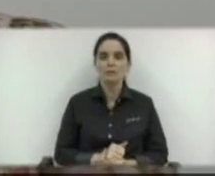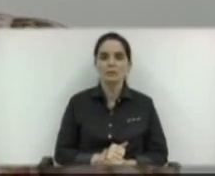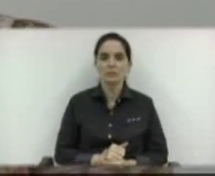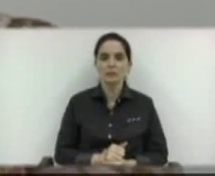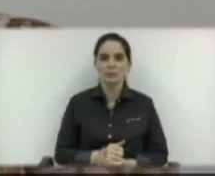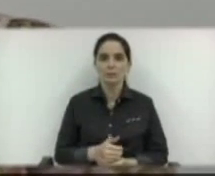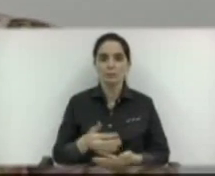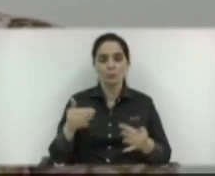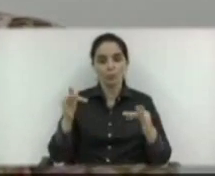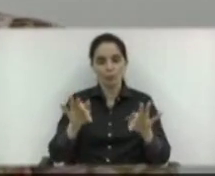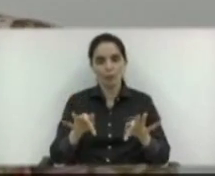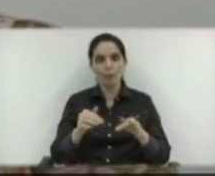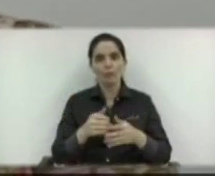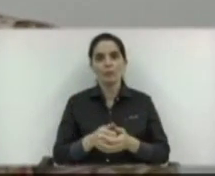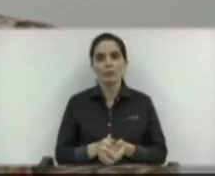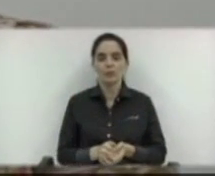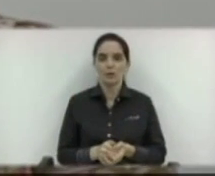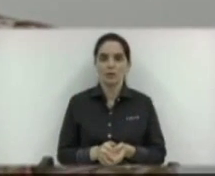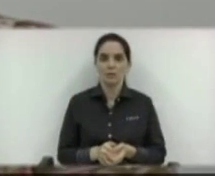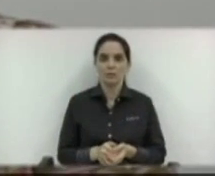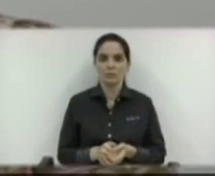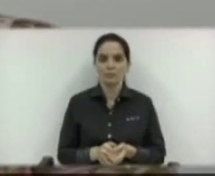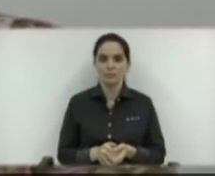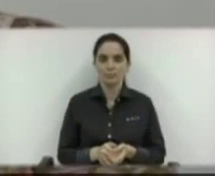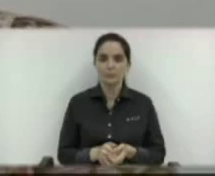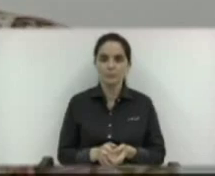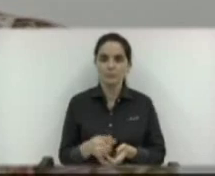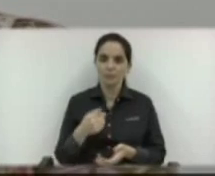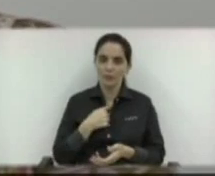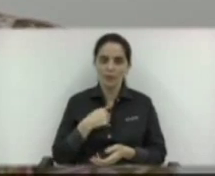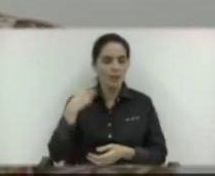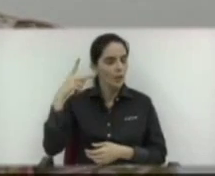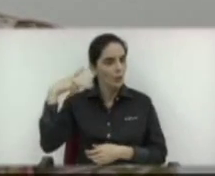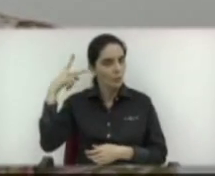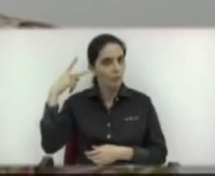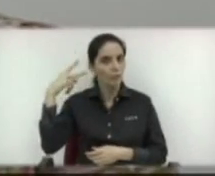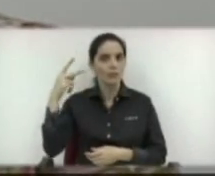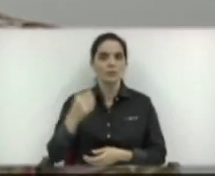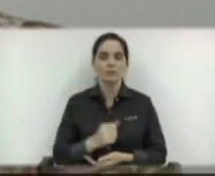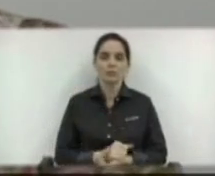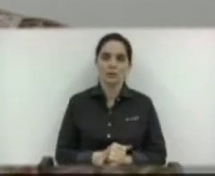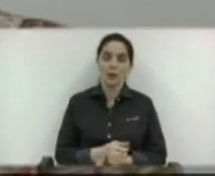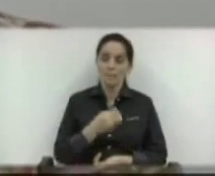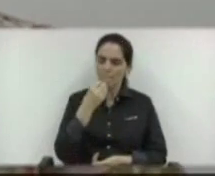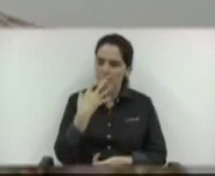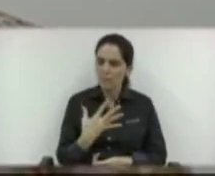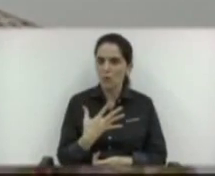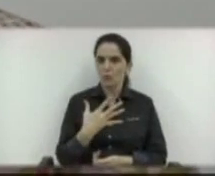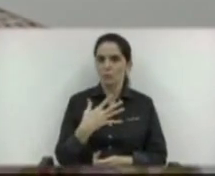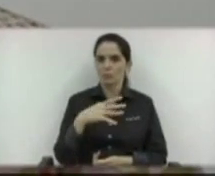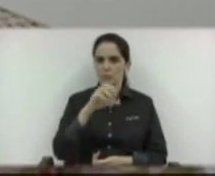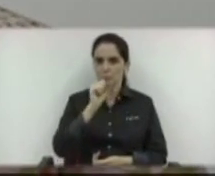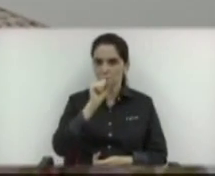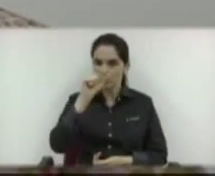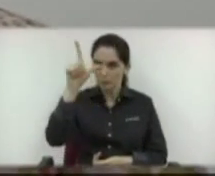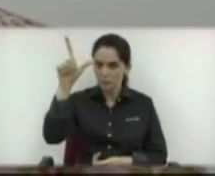final deste mandato, porque tenho certeza que traria para Limeira